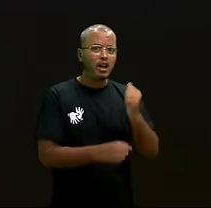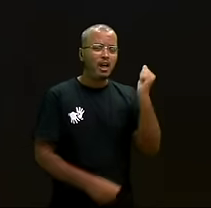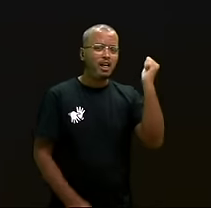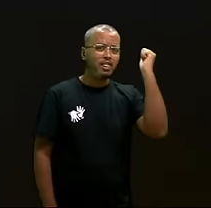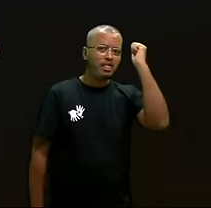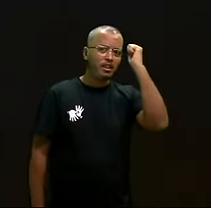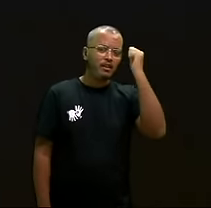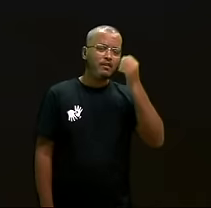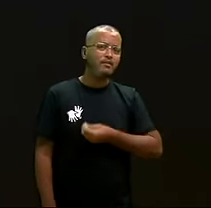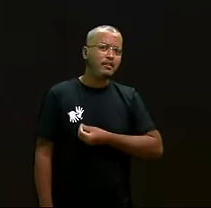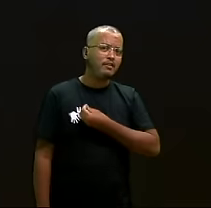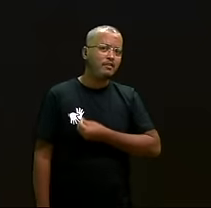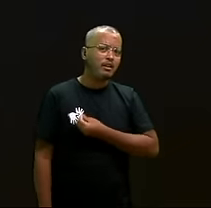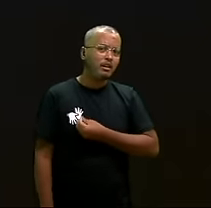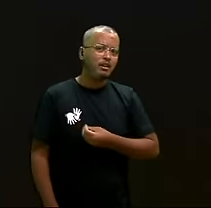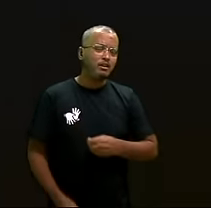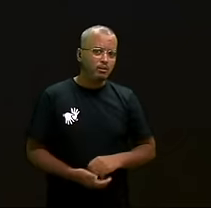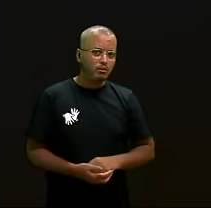Quem foi no casamento sabe.